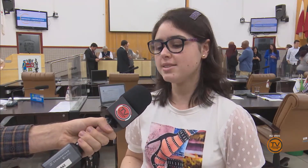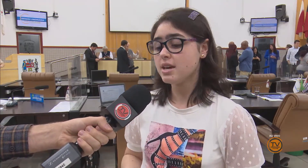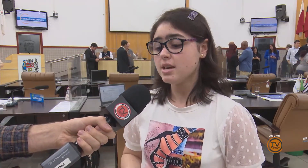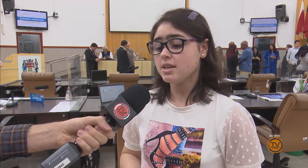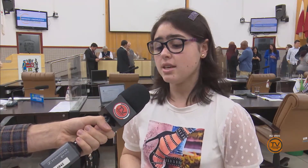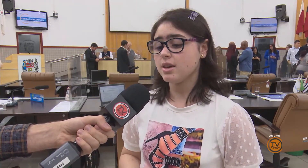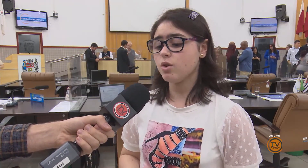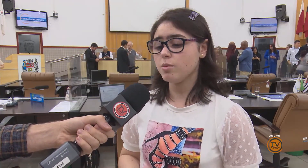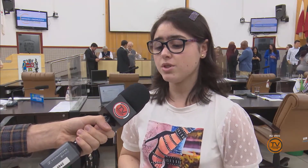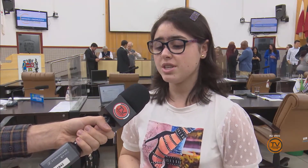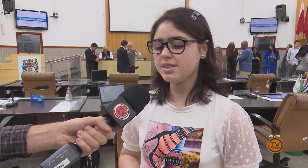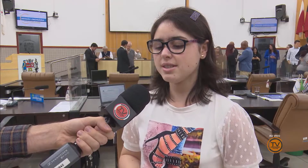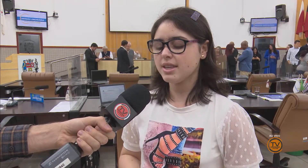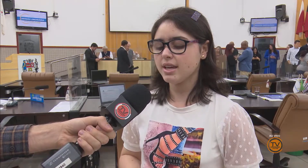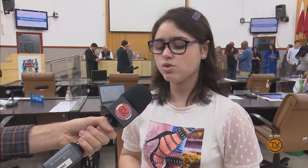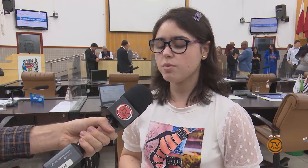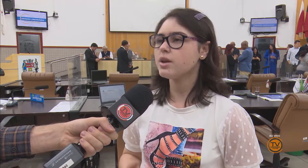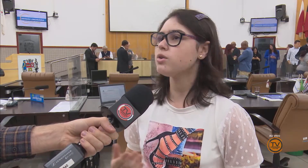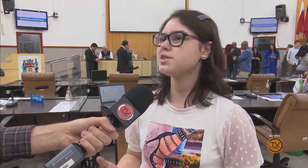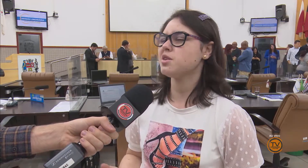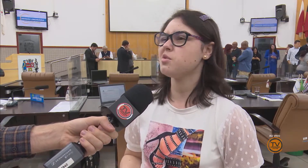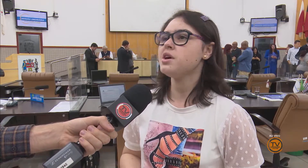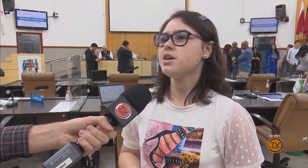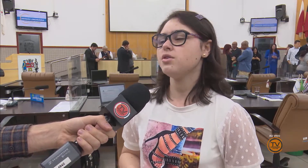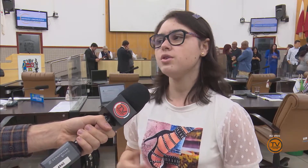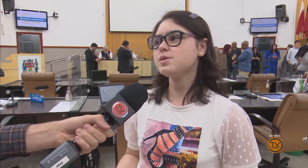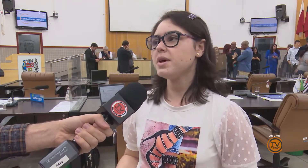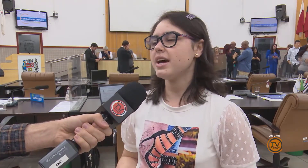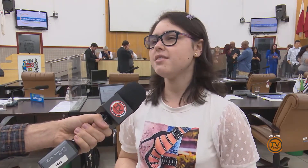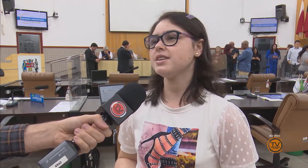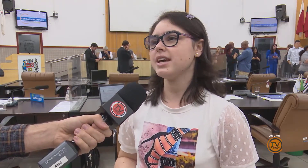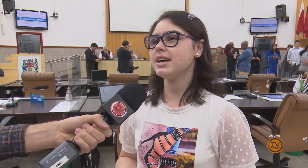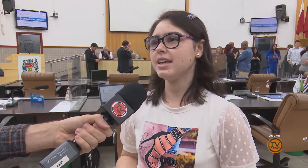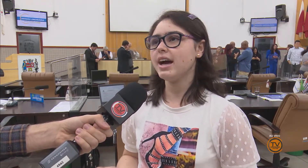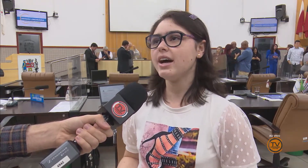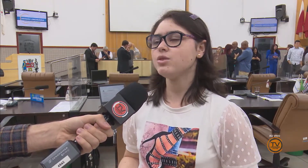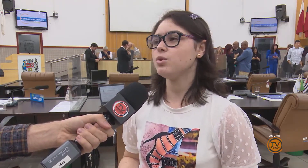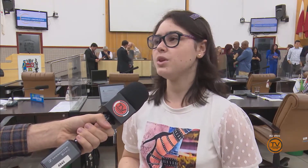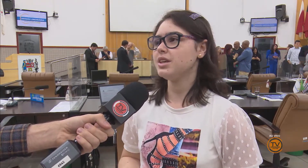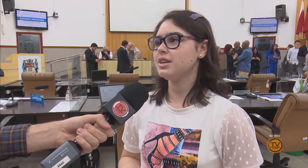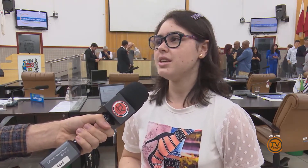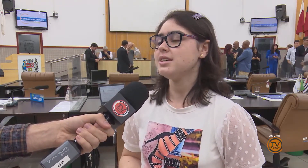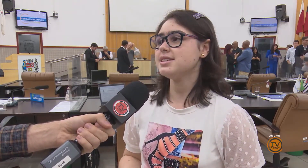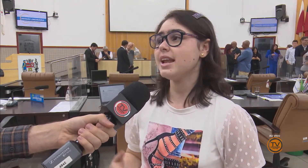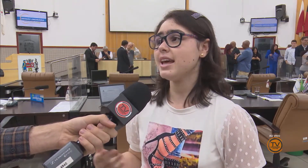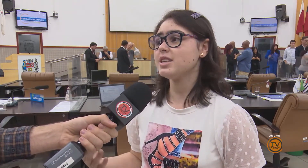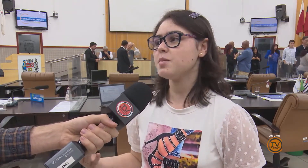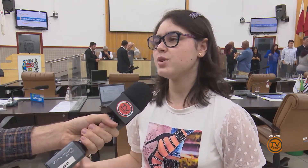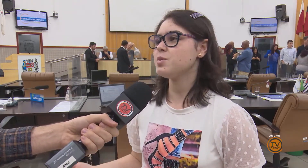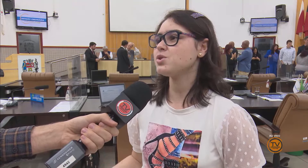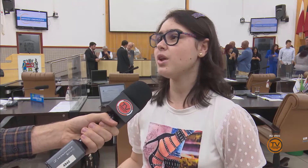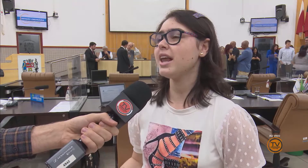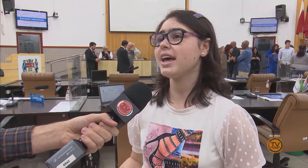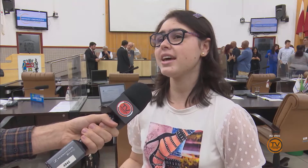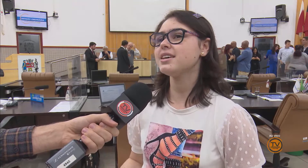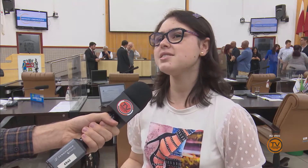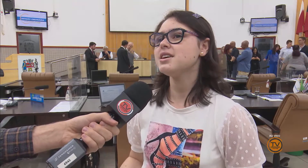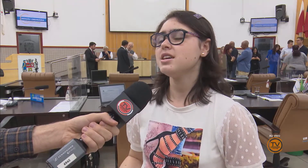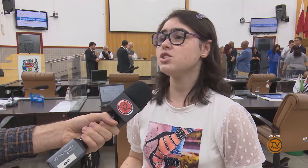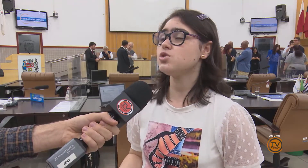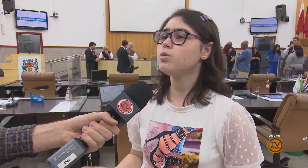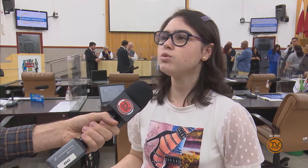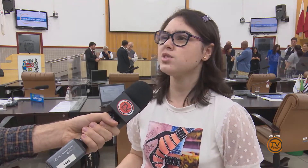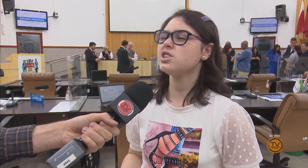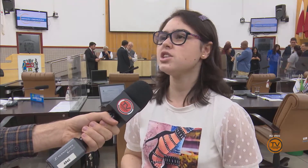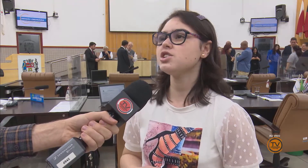muito feliz e, como eu disse, né, sobre a inclusão. Eu não esperava ter ganhado e ser eleita pelos meus